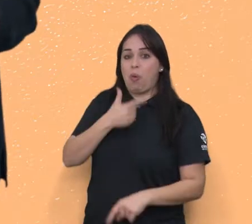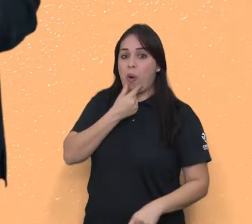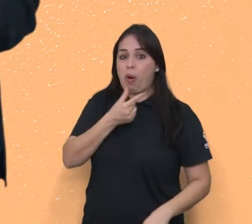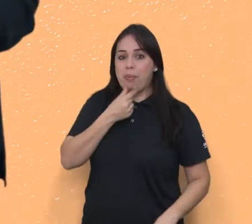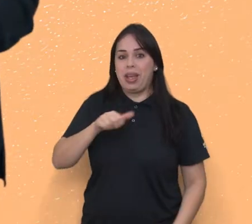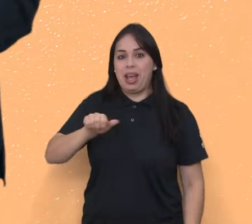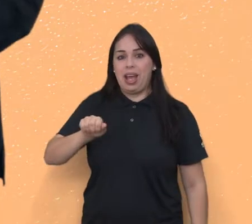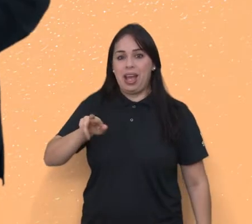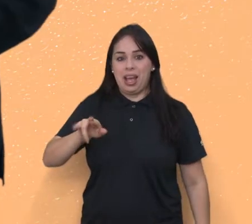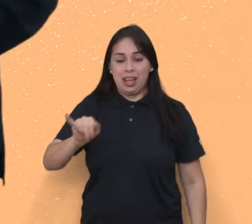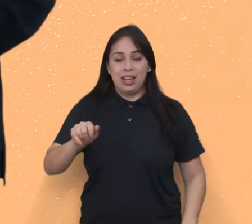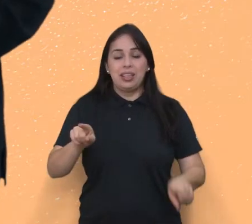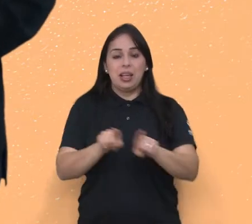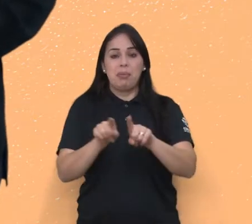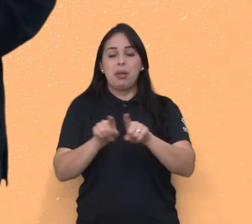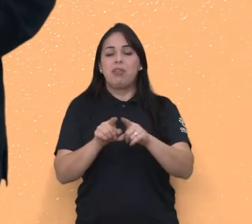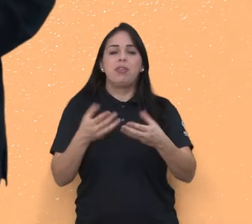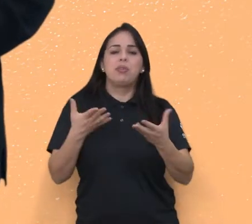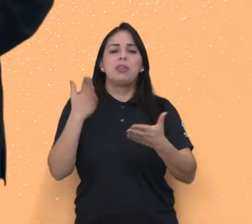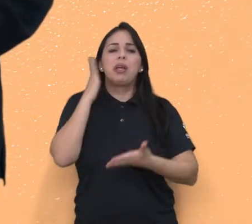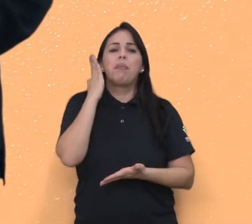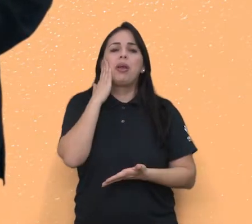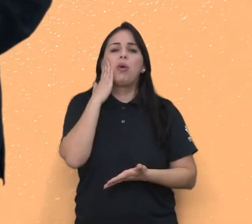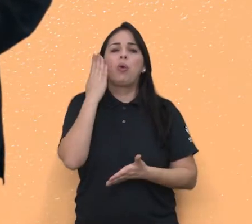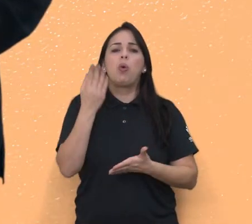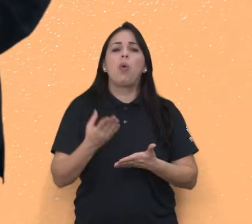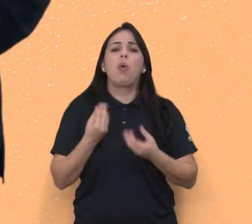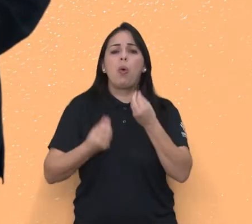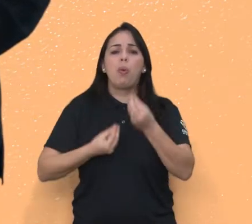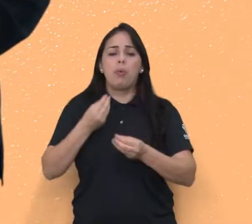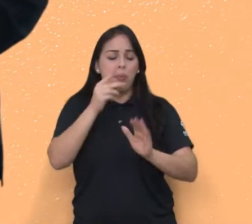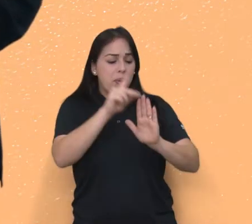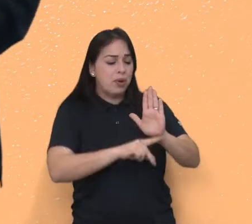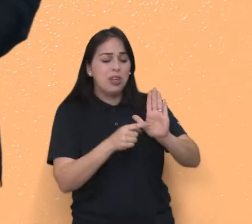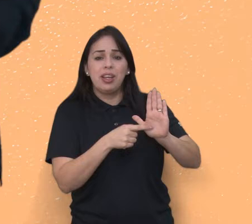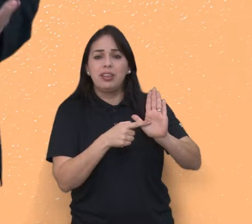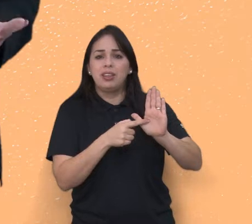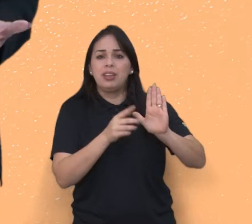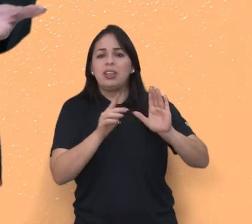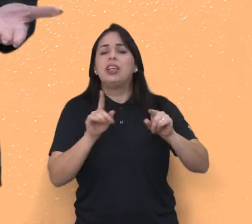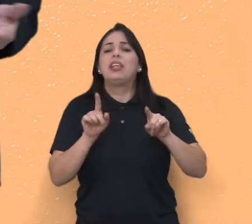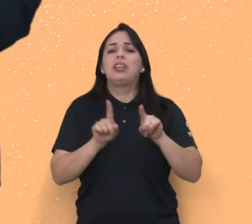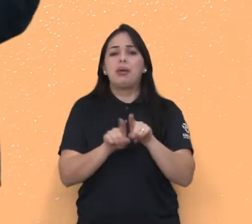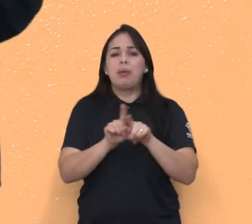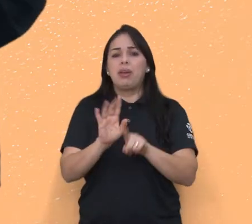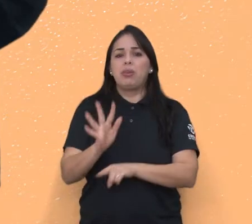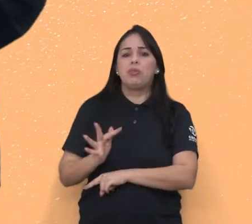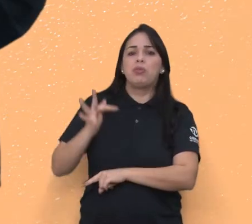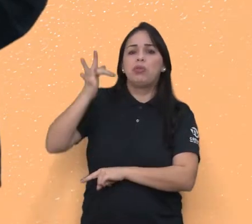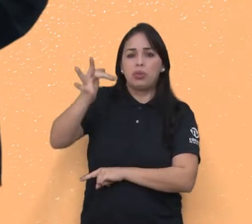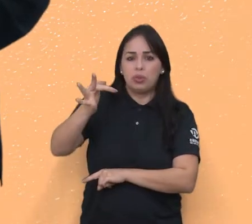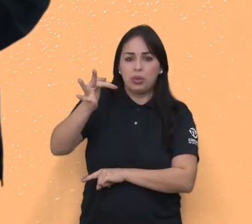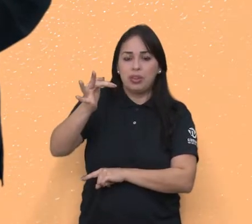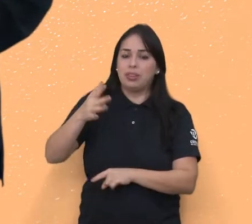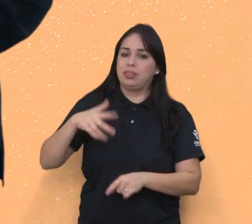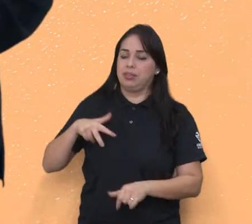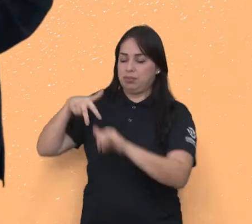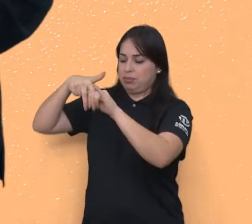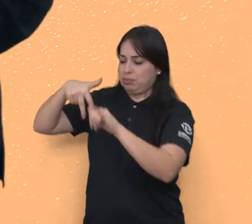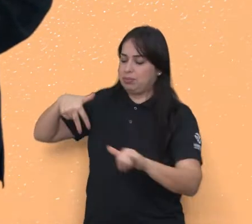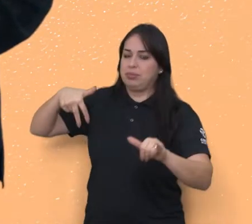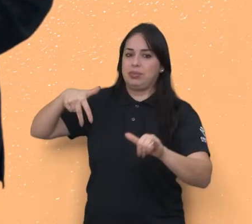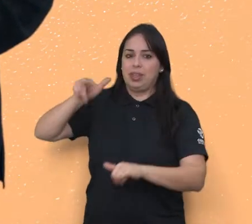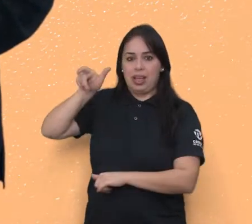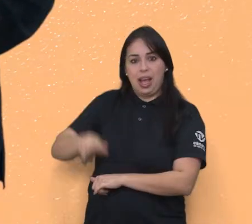Neste último bloco, vamos saber como é mantido o projeto e quais são os próximos passos a serem trabalhados. Com a